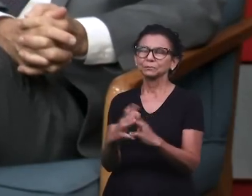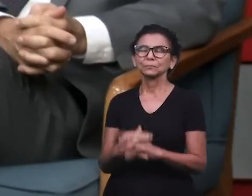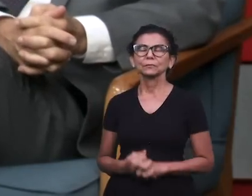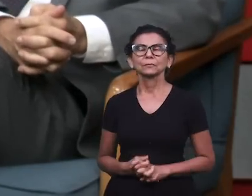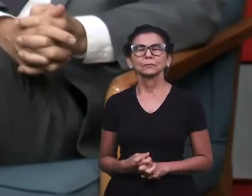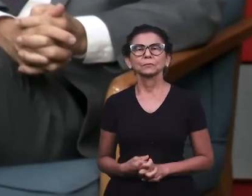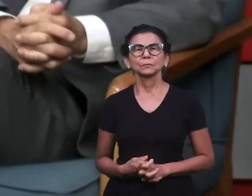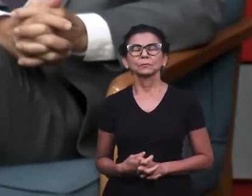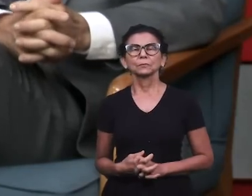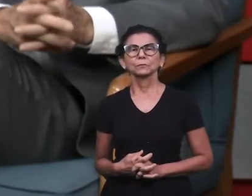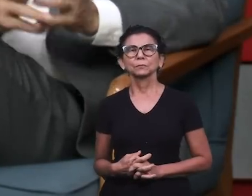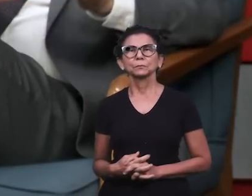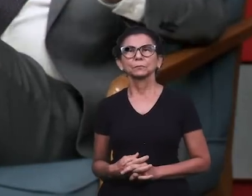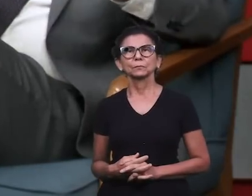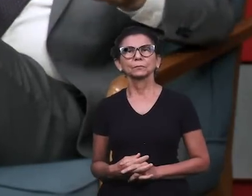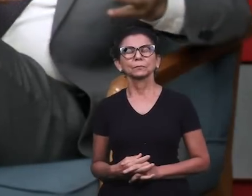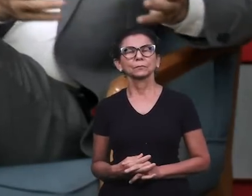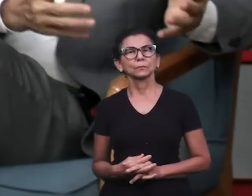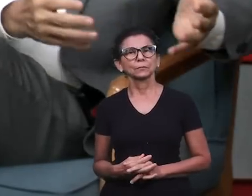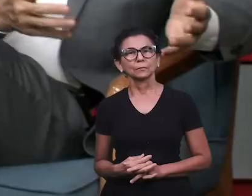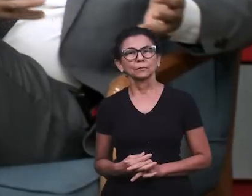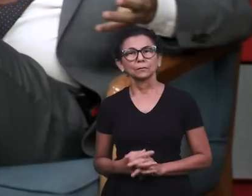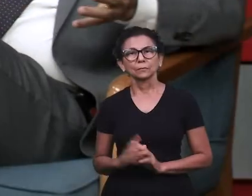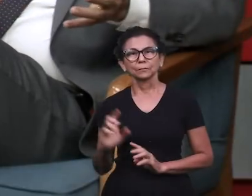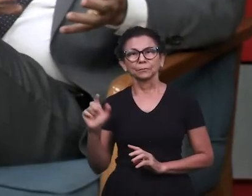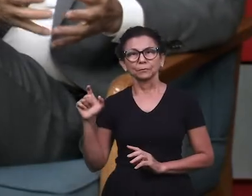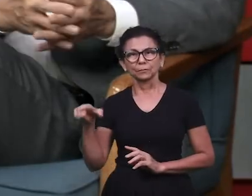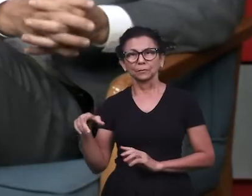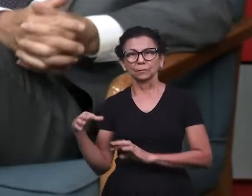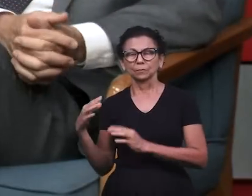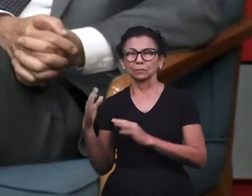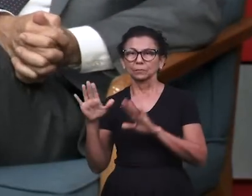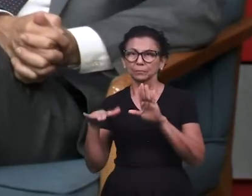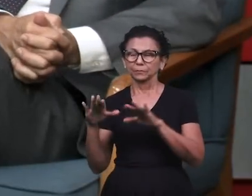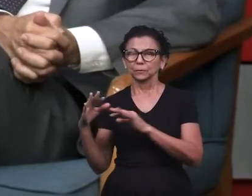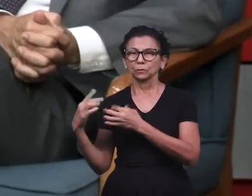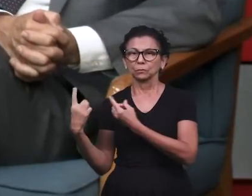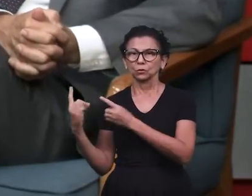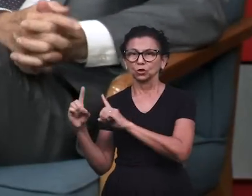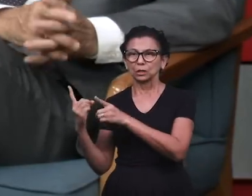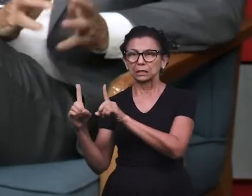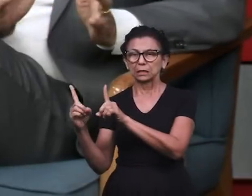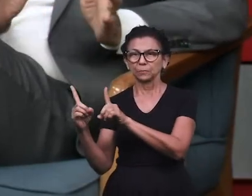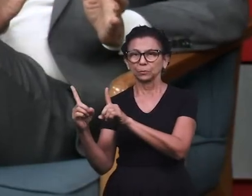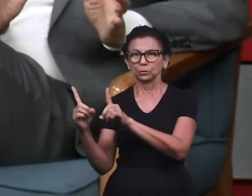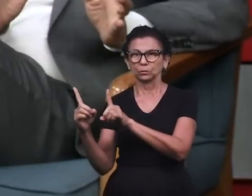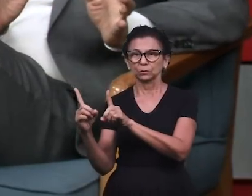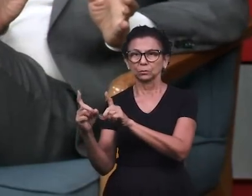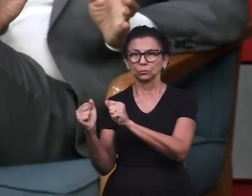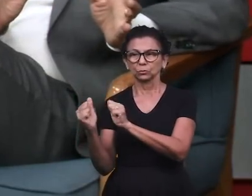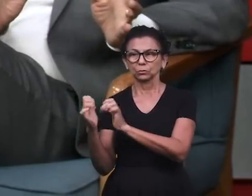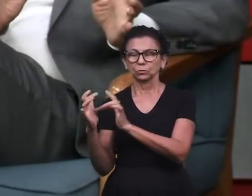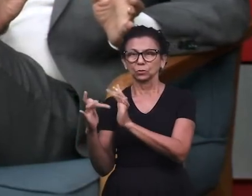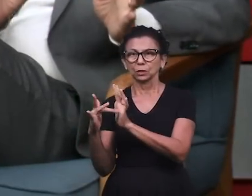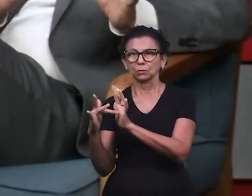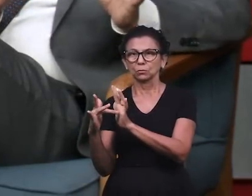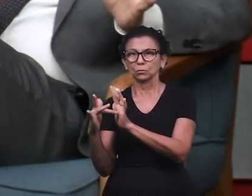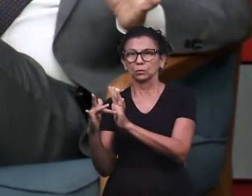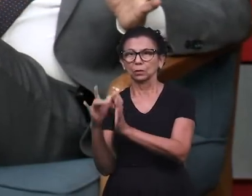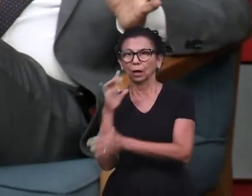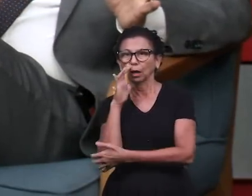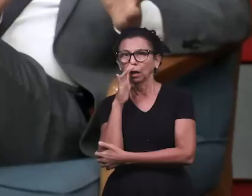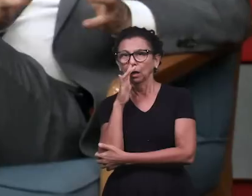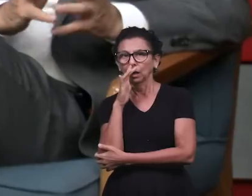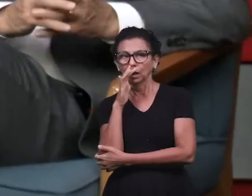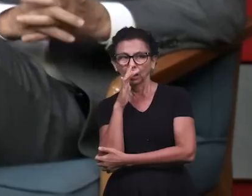Possivelmente, os discípulos que estavam juntos de Jesus deviam ter ficado